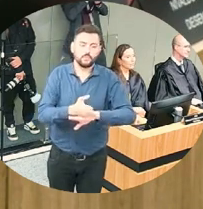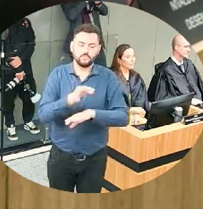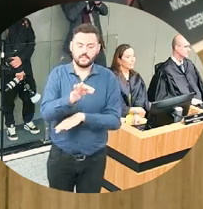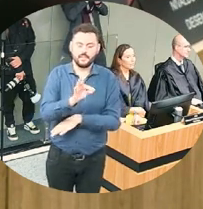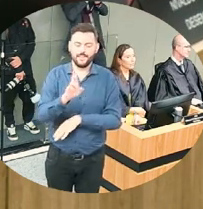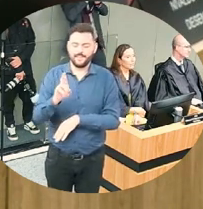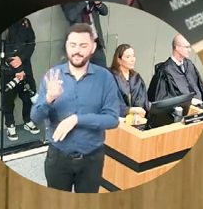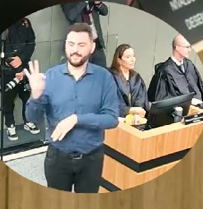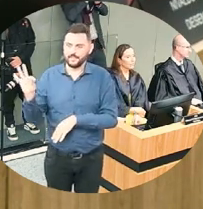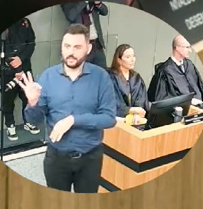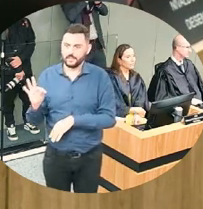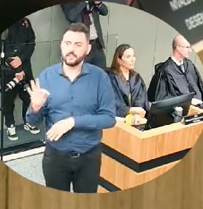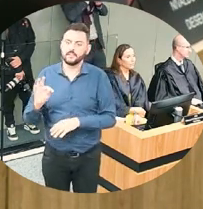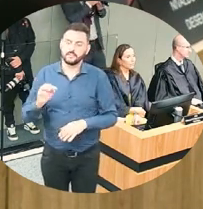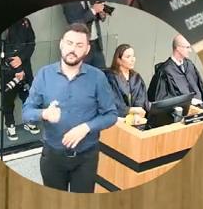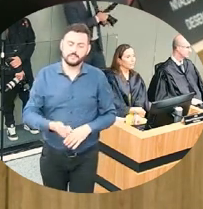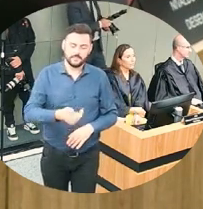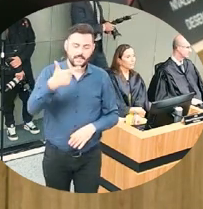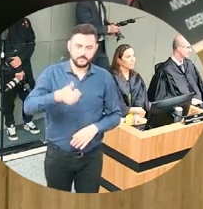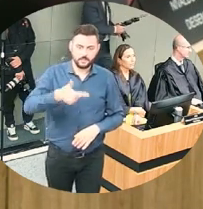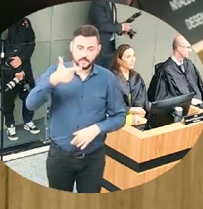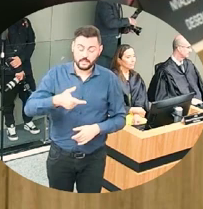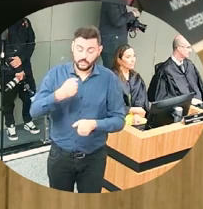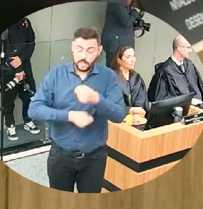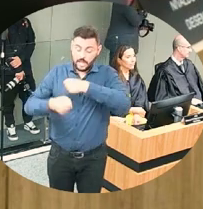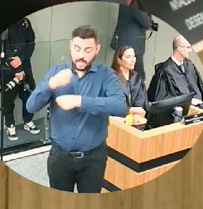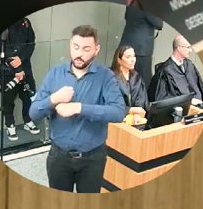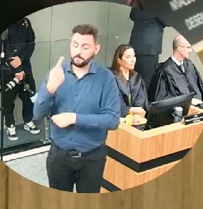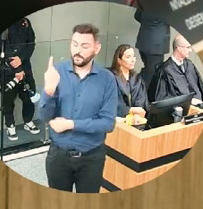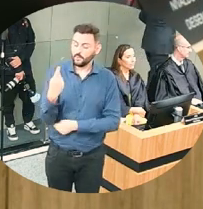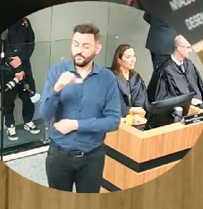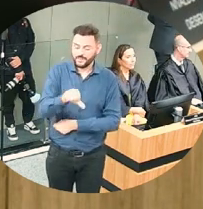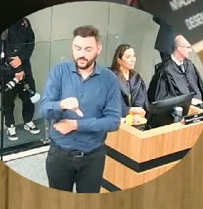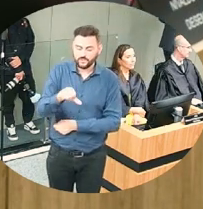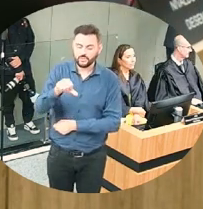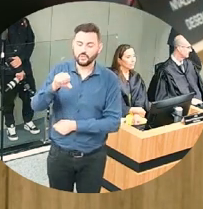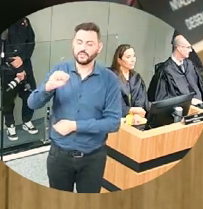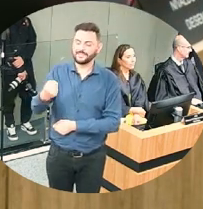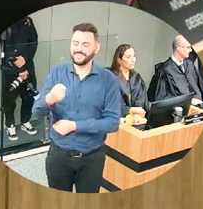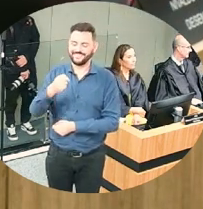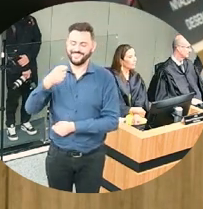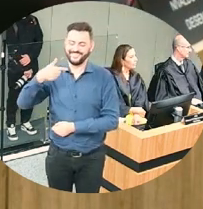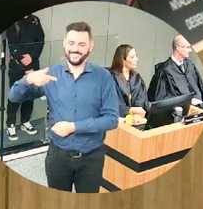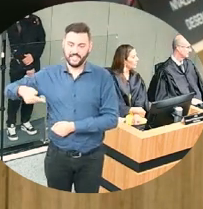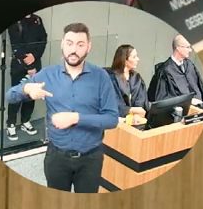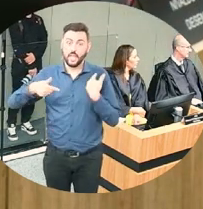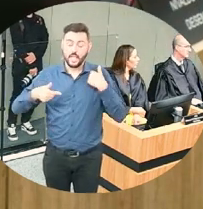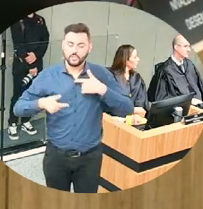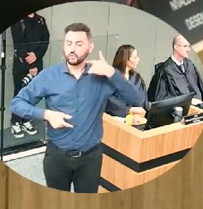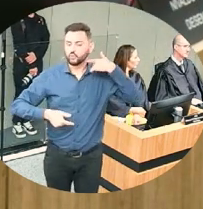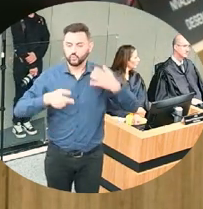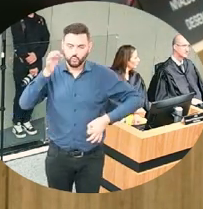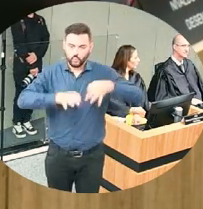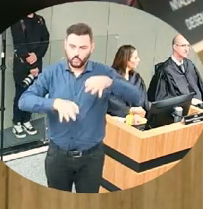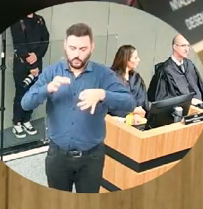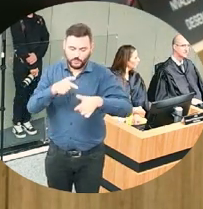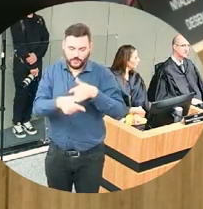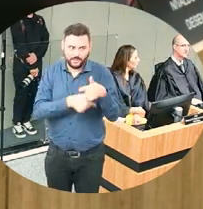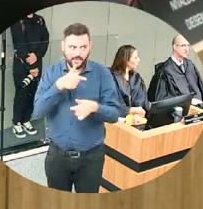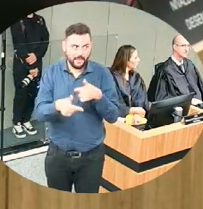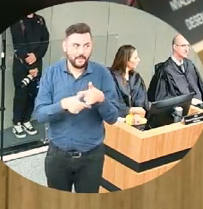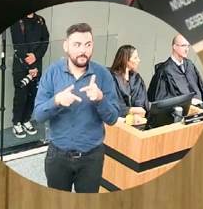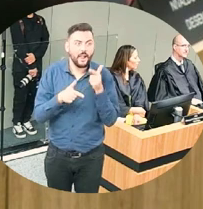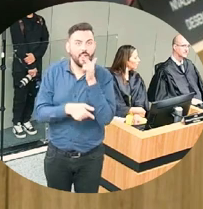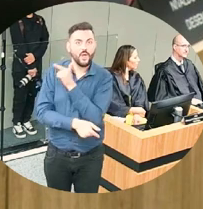TRT da 12ª região em 1987 tomou posse como Juiz do Trabalho também